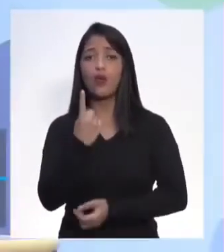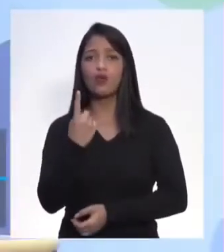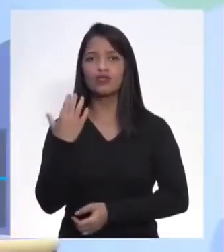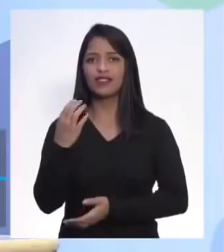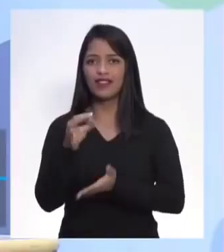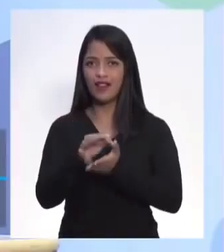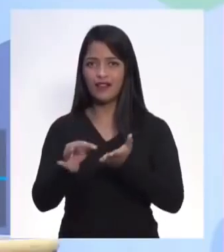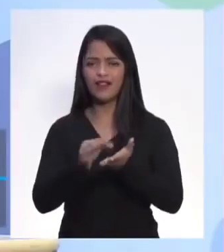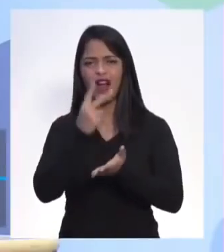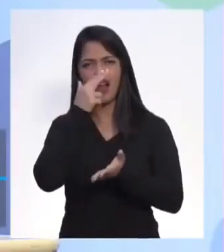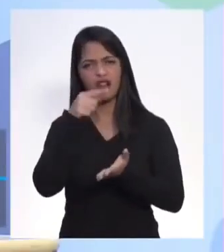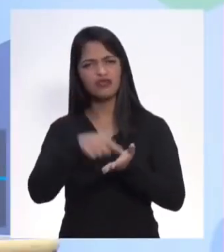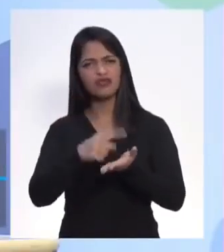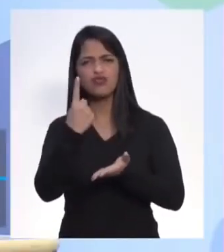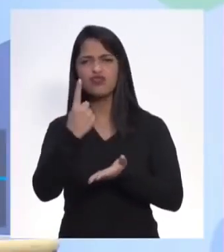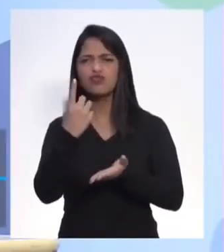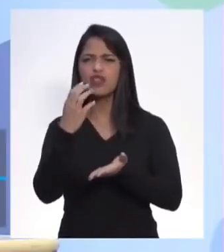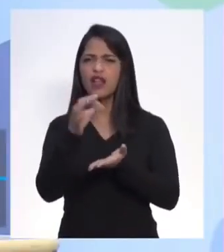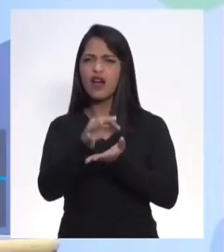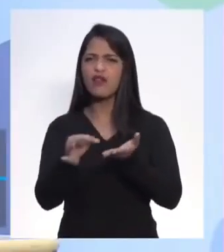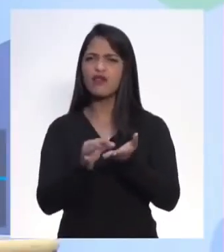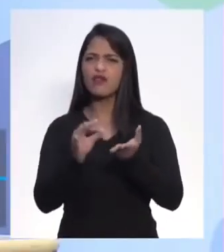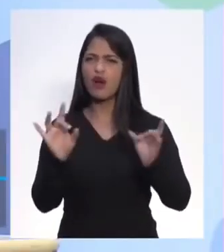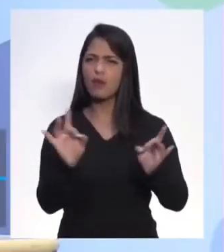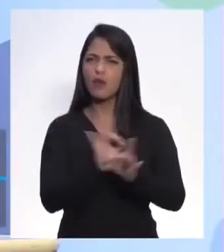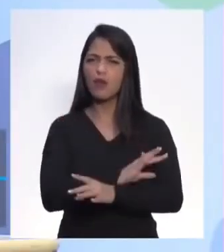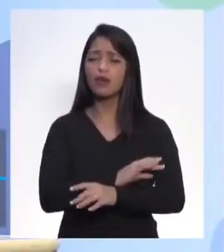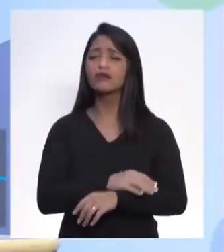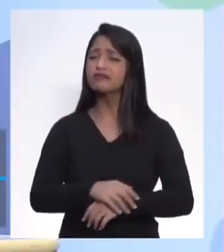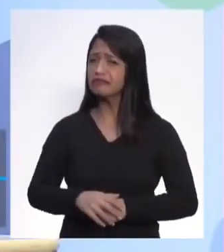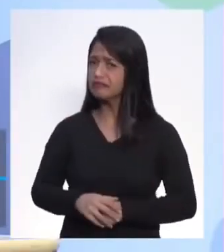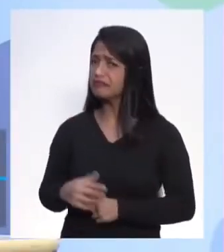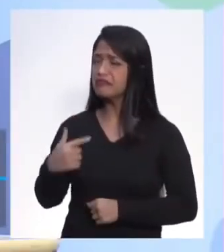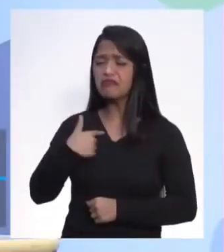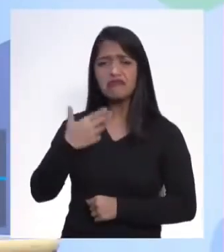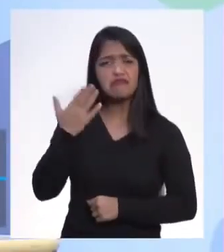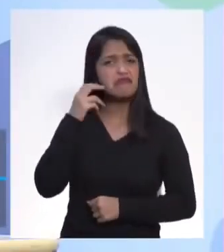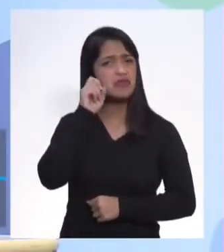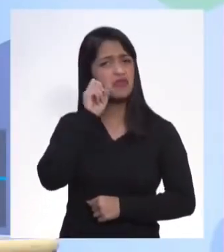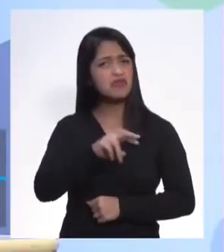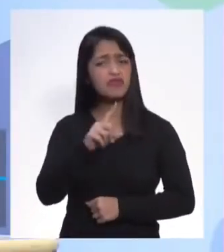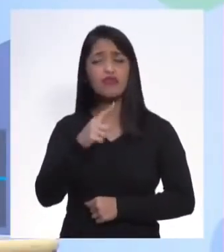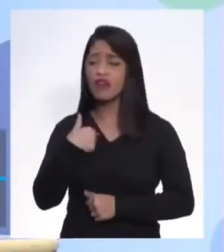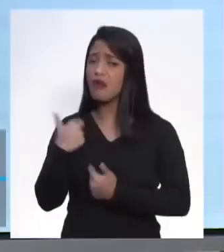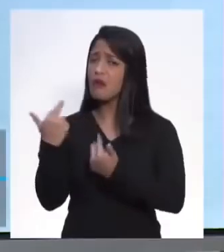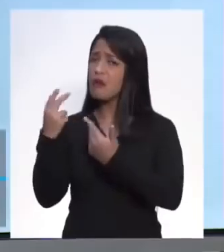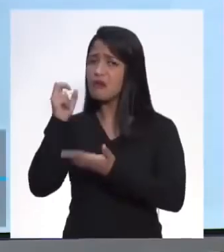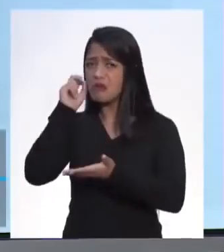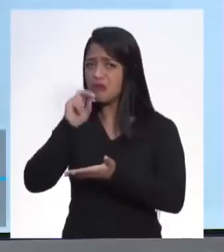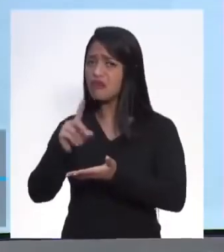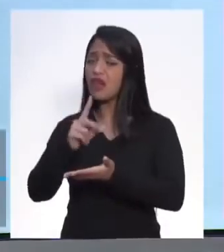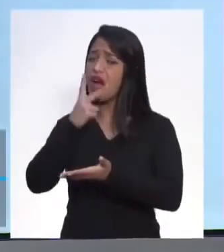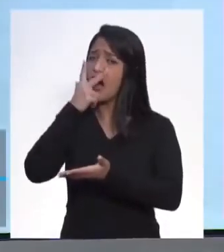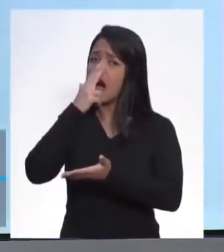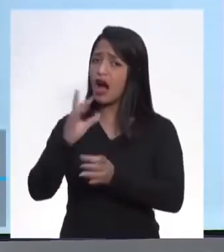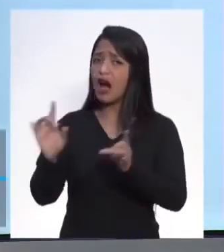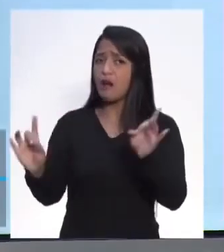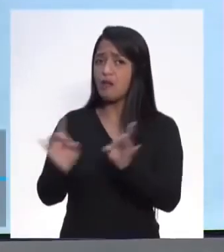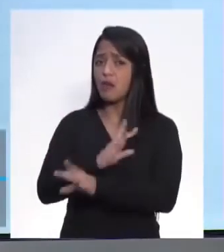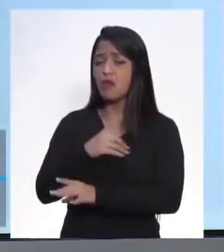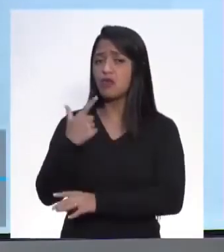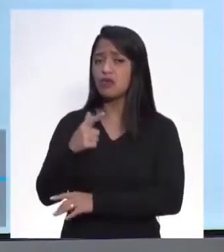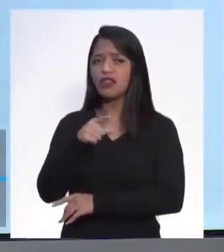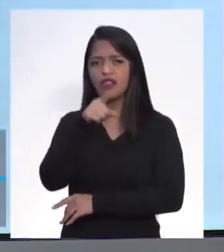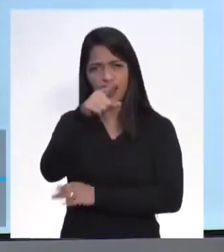foi extinta de forma natural, foi de outra forma, porque eu também não vejo há muito tempo. Alguém tem aí na sua casa uma moedinha de